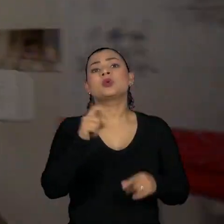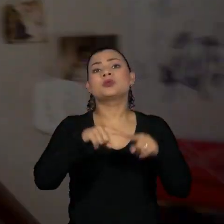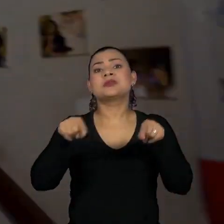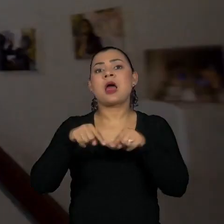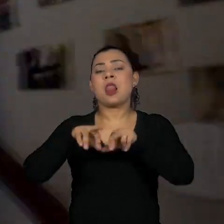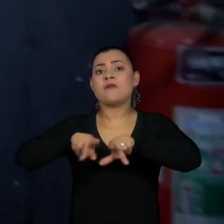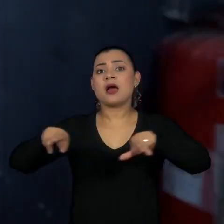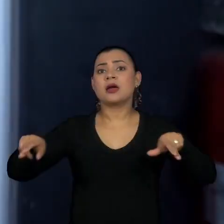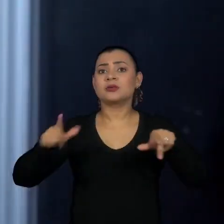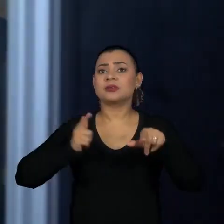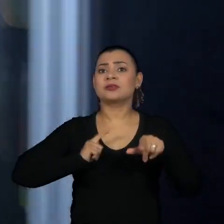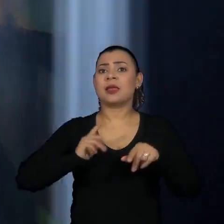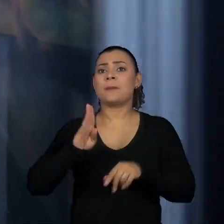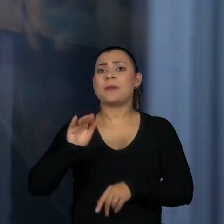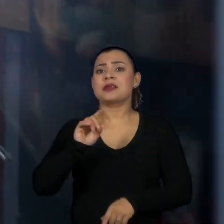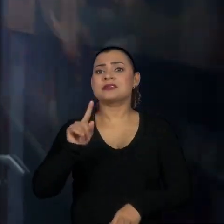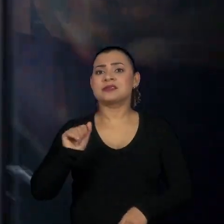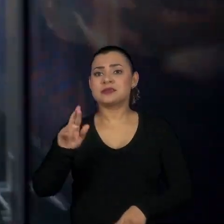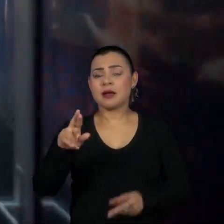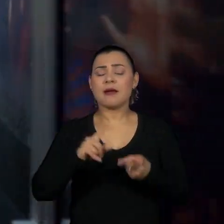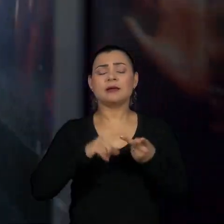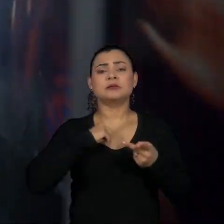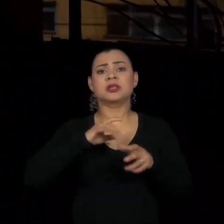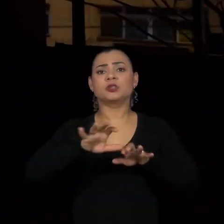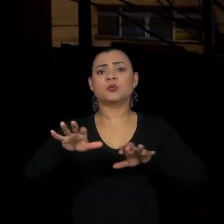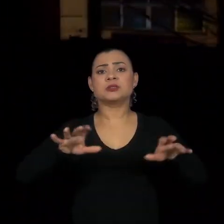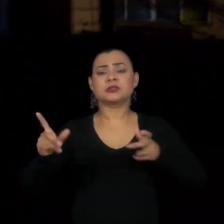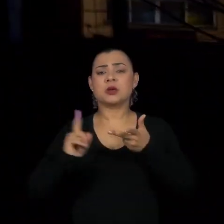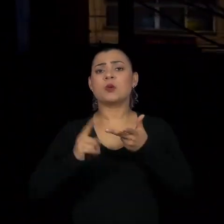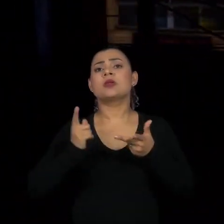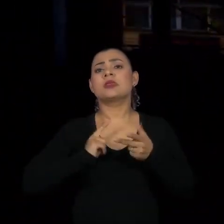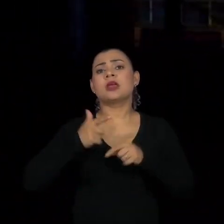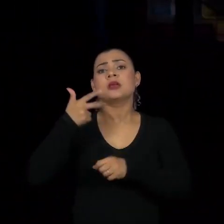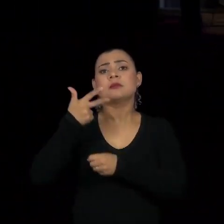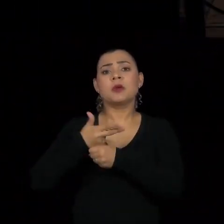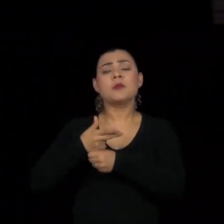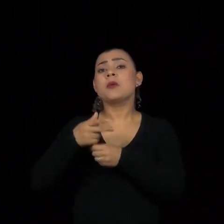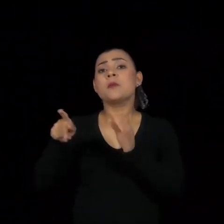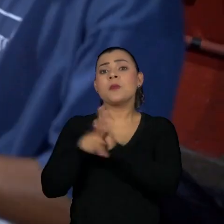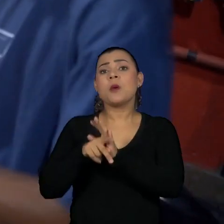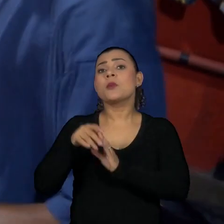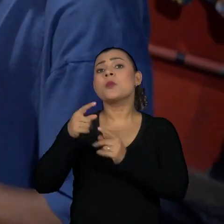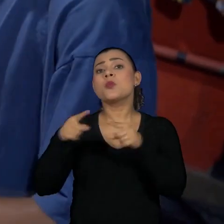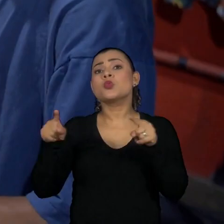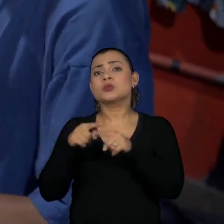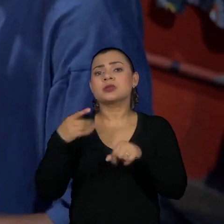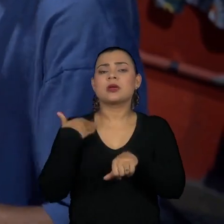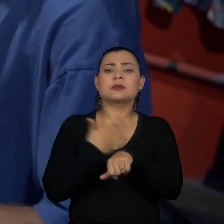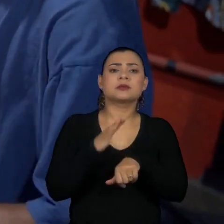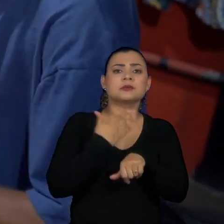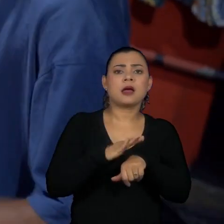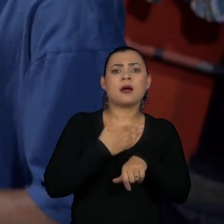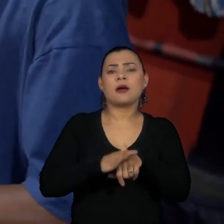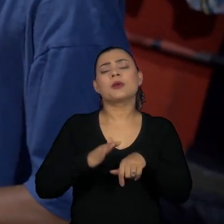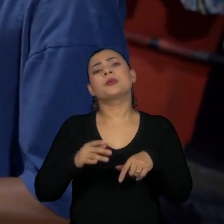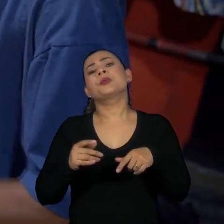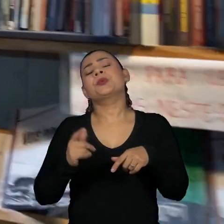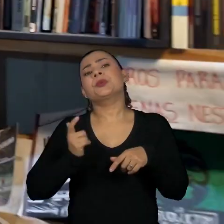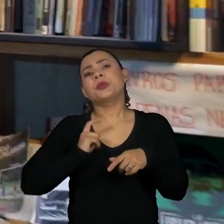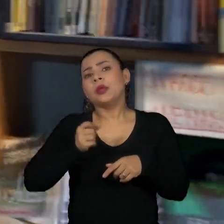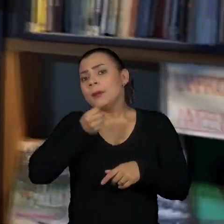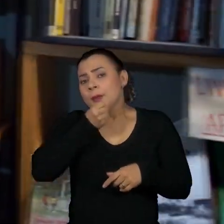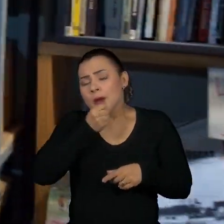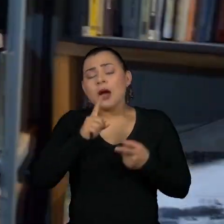tem brechó, tem 3 salas de exposição, tem um estúdio de música, tem sala de ensaio, tem